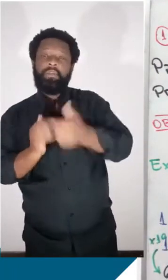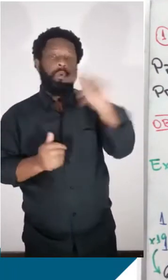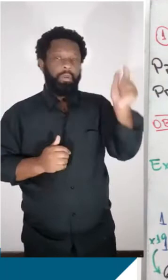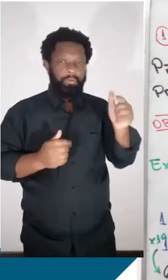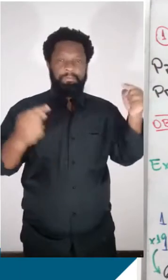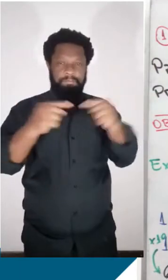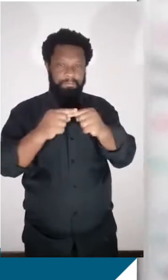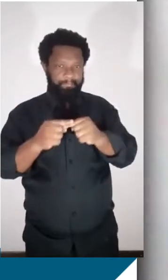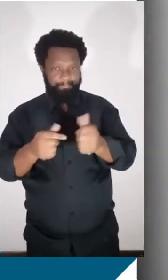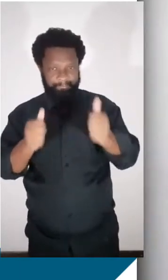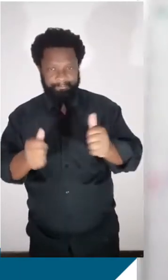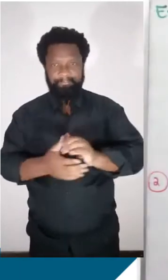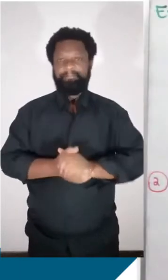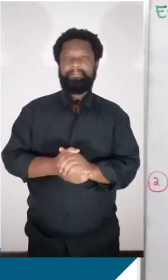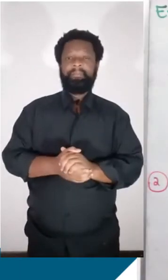novo. Pode ser?